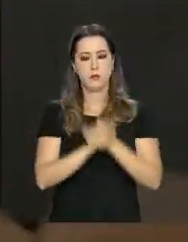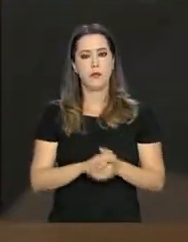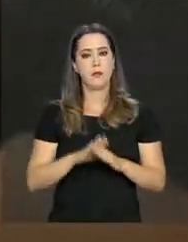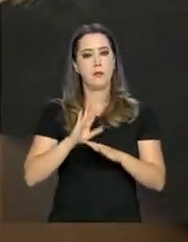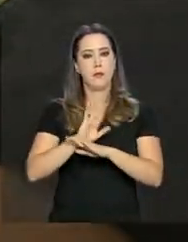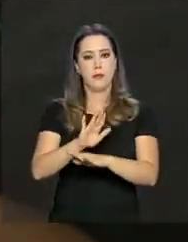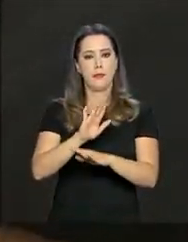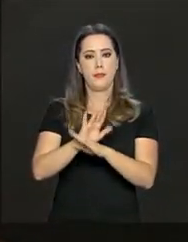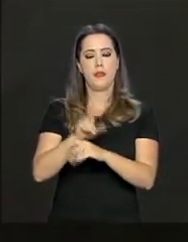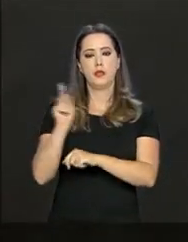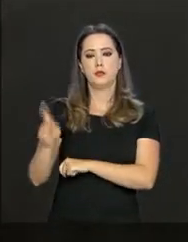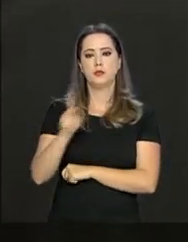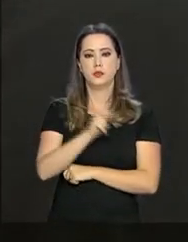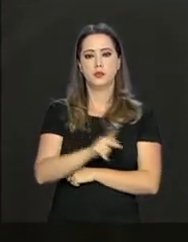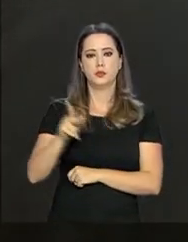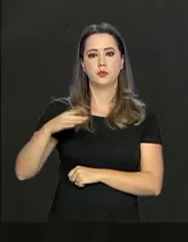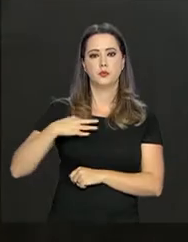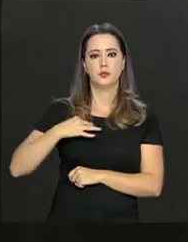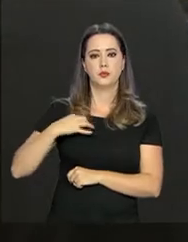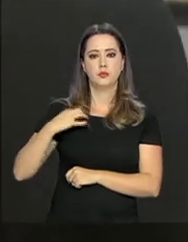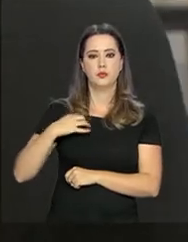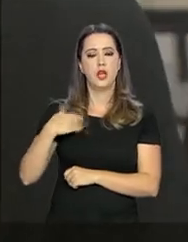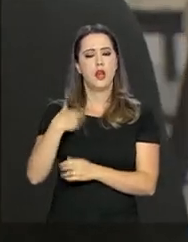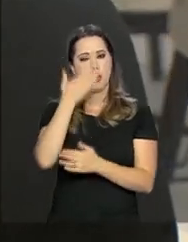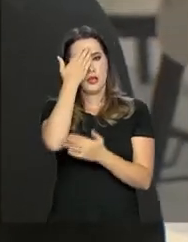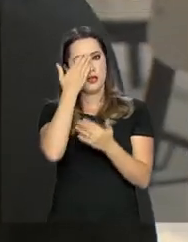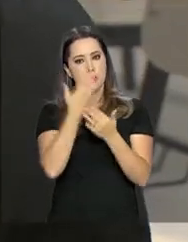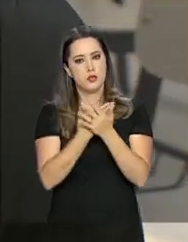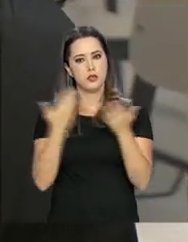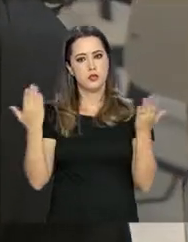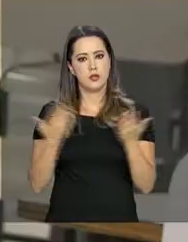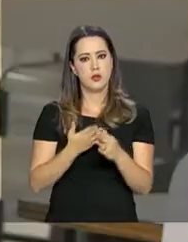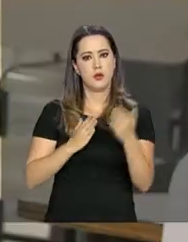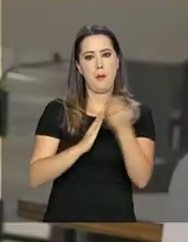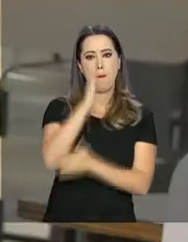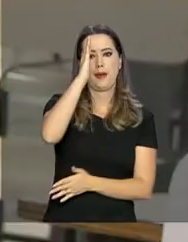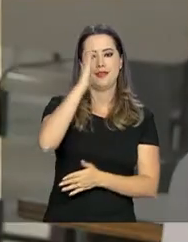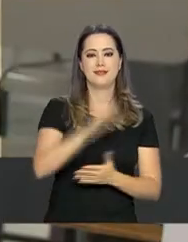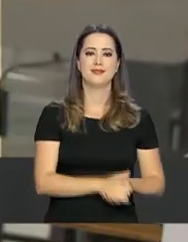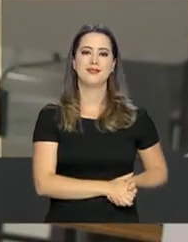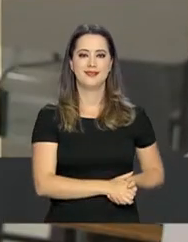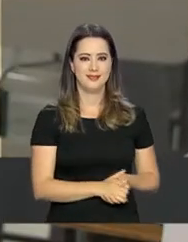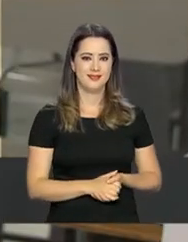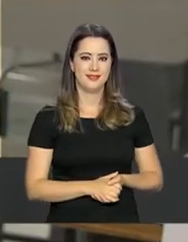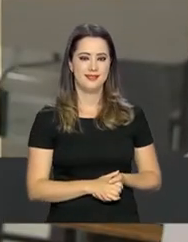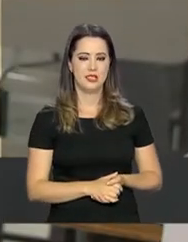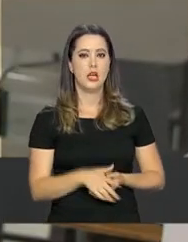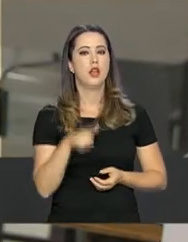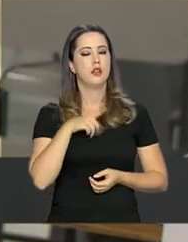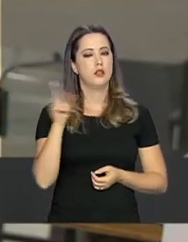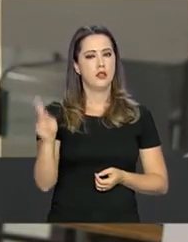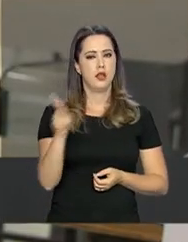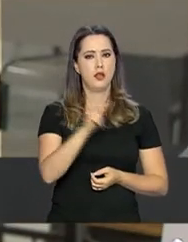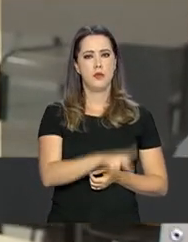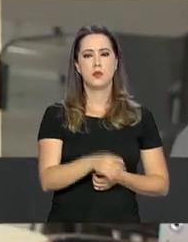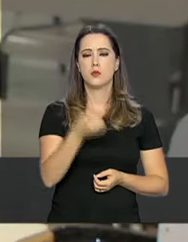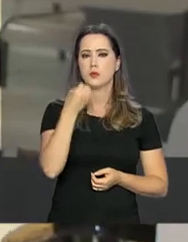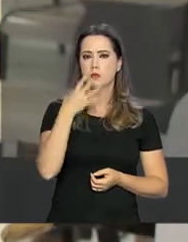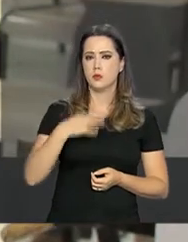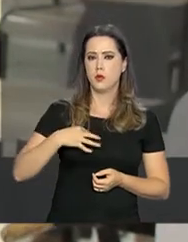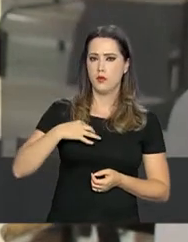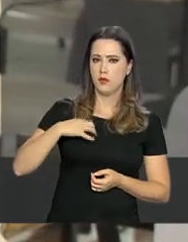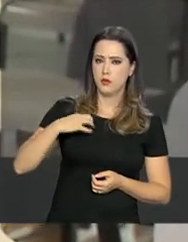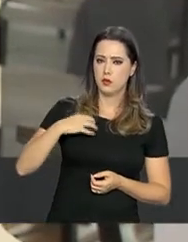a ajuda dos professores voluntários, ela acredita que agora passa. Nós temos muitos professores disponíveis a